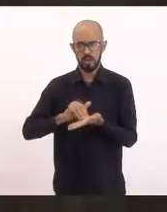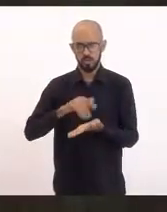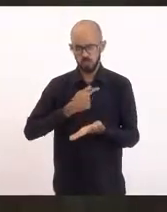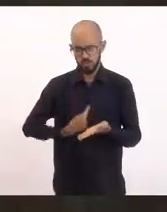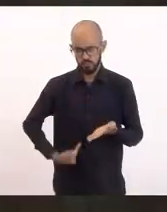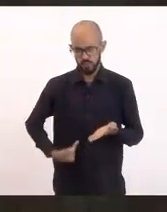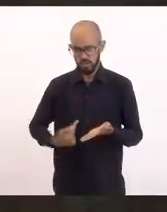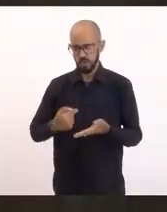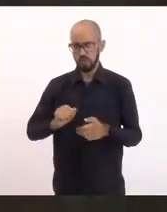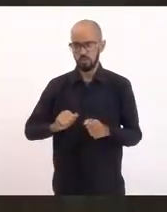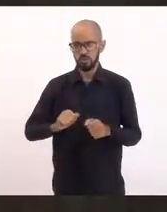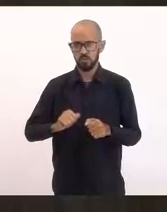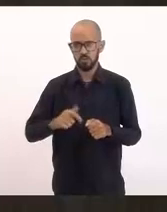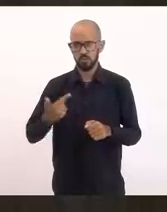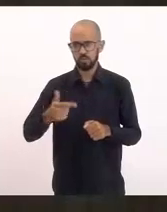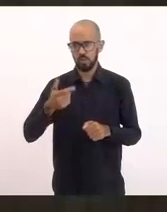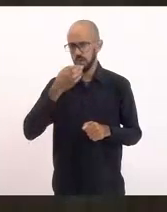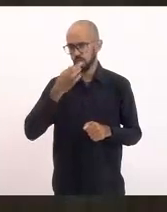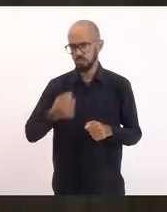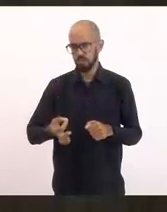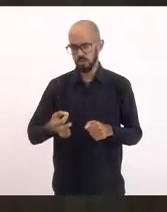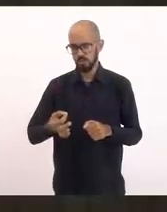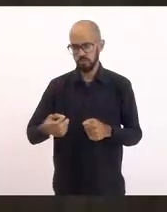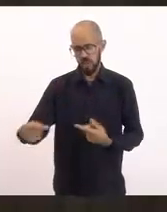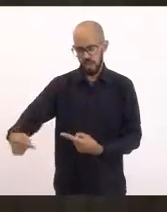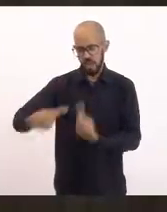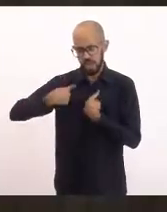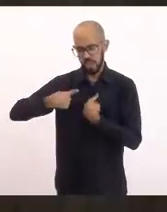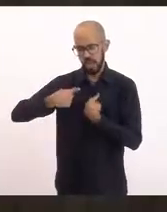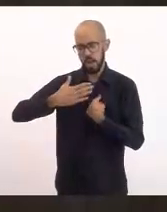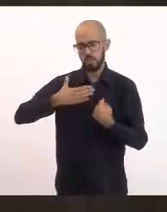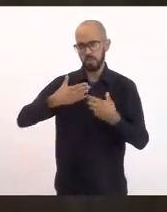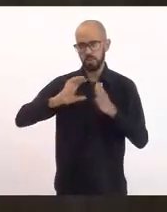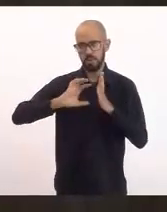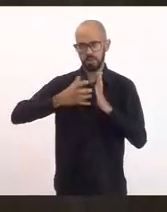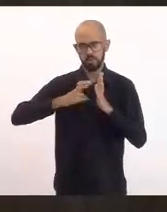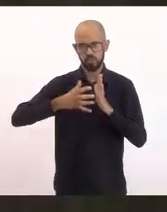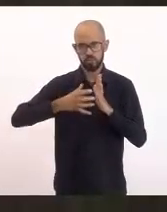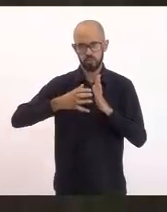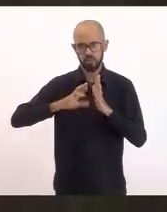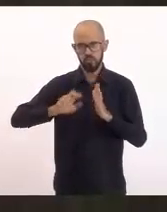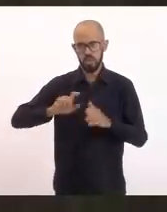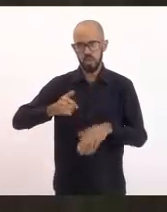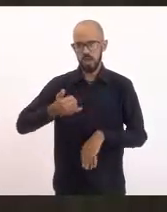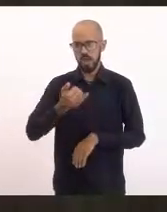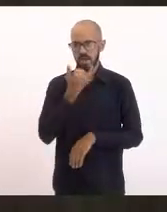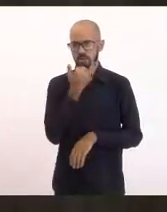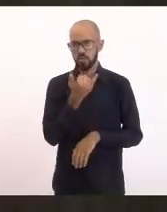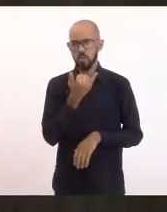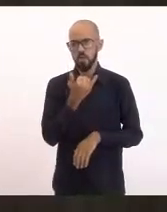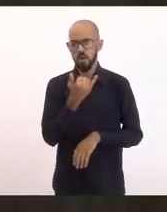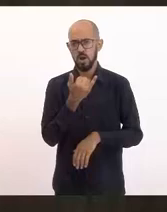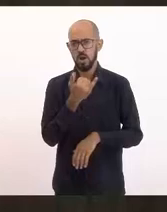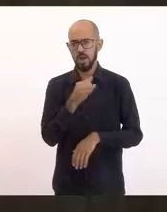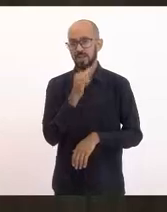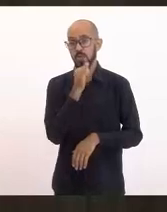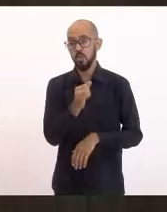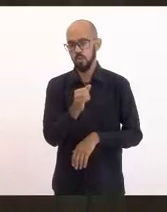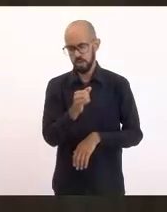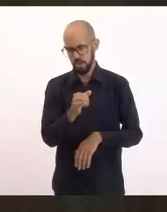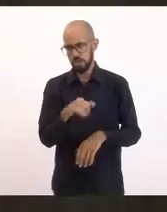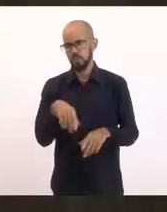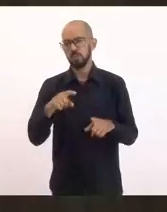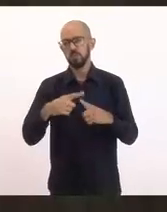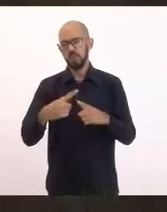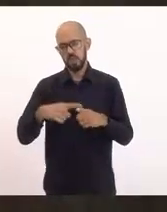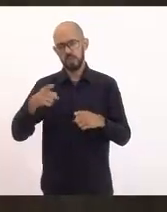na falta de argumentos, atacar o meu partido. Não é à toa, essa é a moeda mais fácil